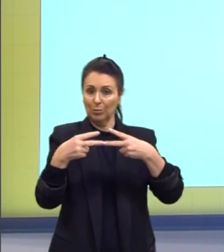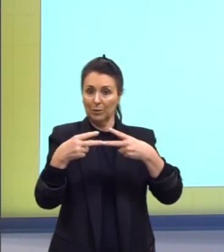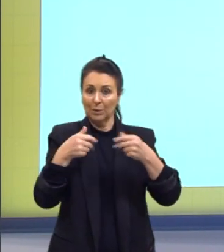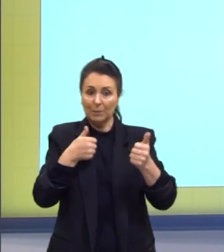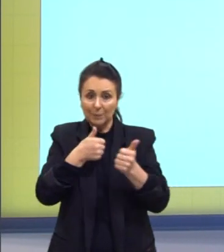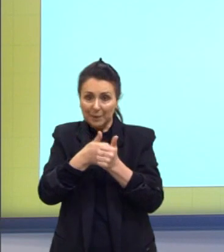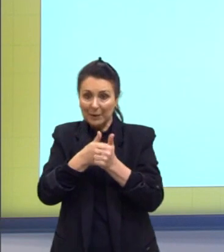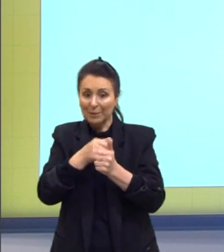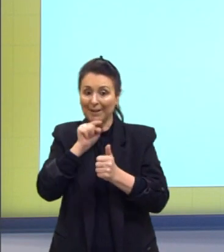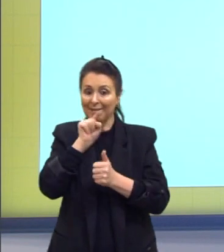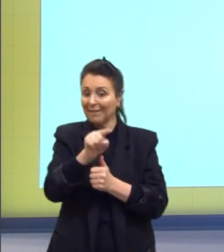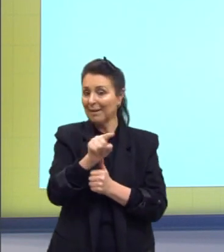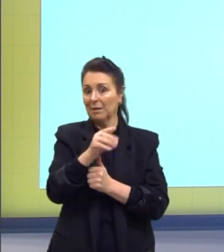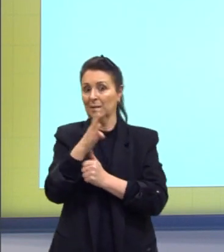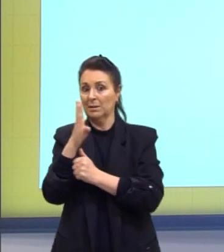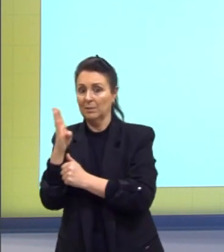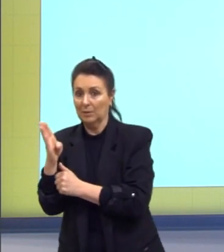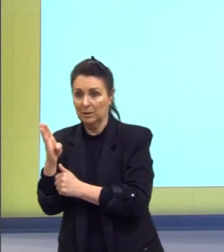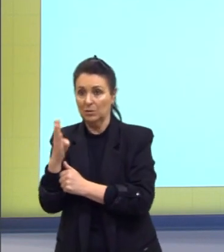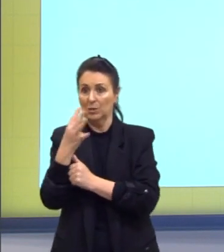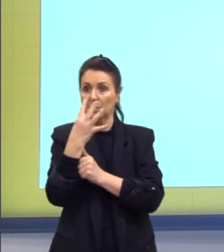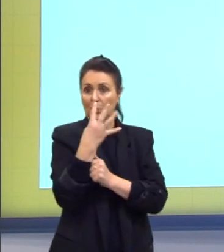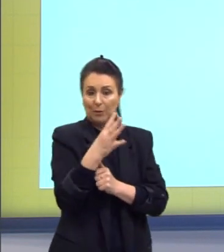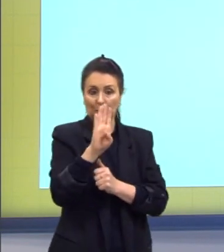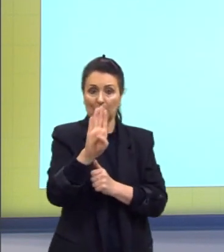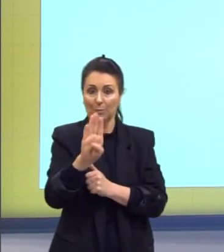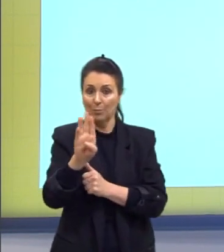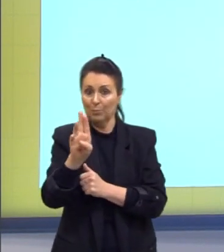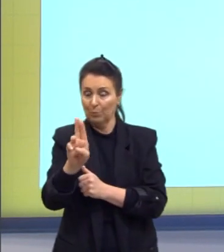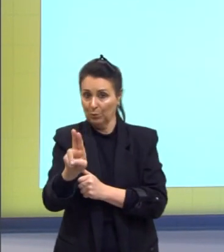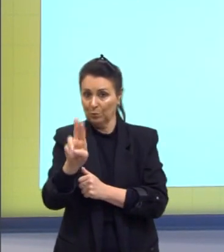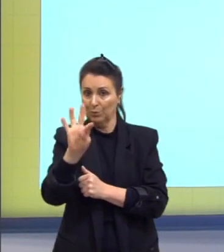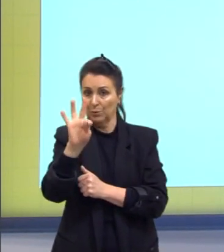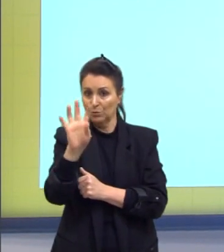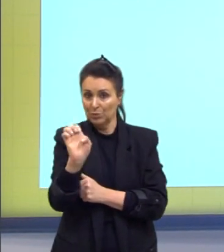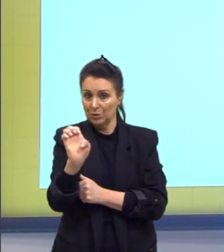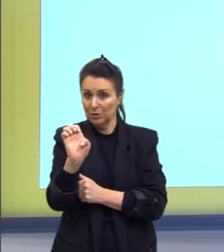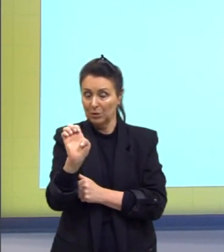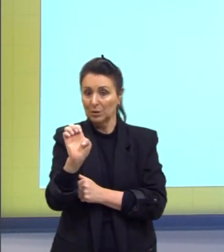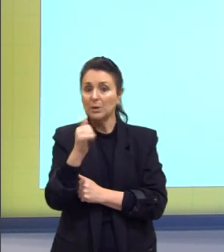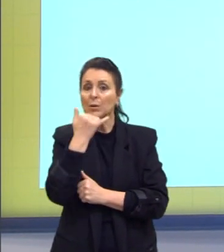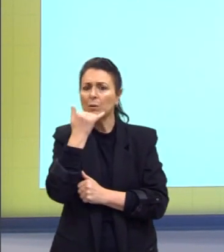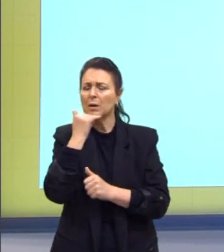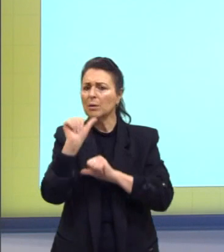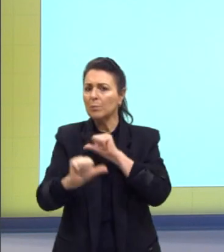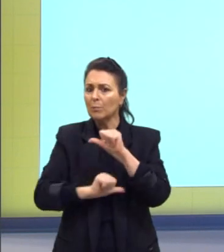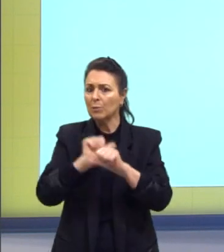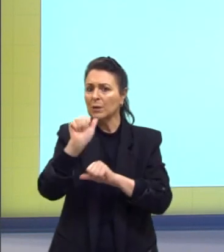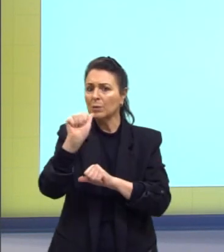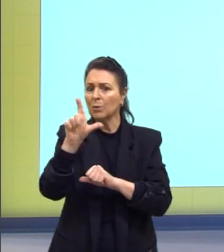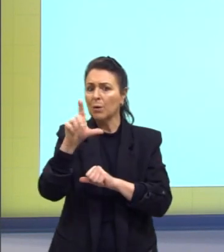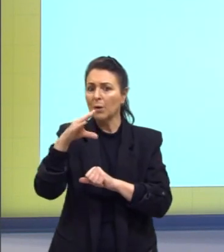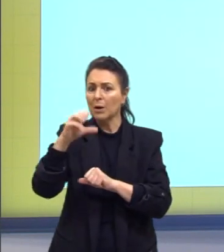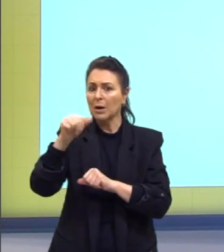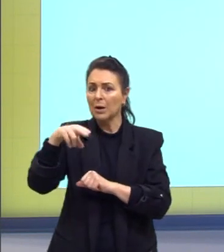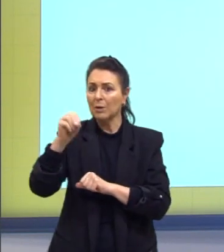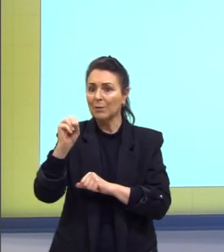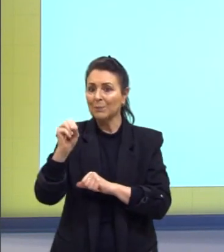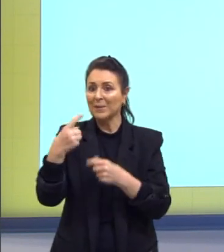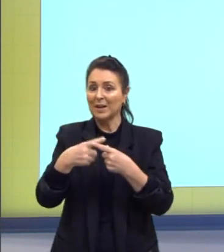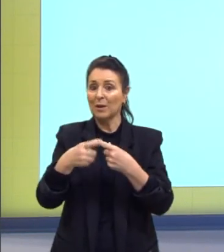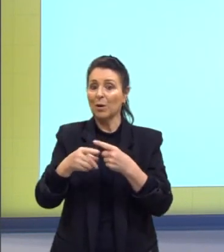perto dessa enfermidade então se eu tenho quatro Eu tenho um boot e aquilo que vai mudar que nos alcanos e que a terminação é